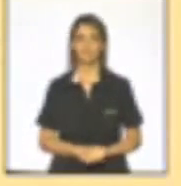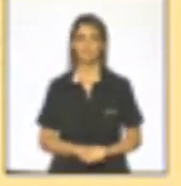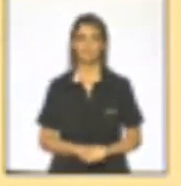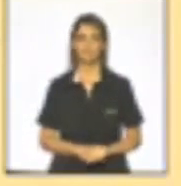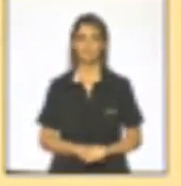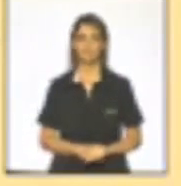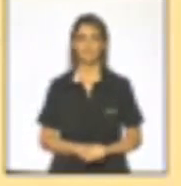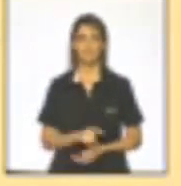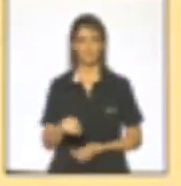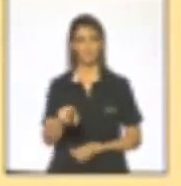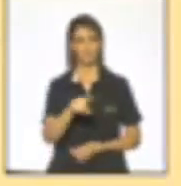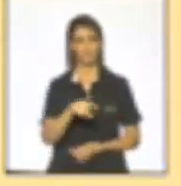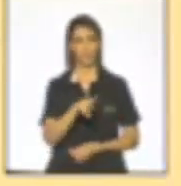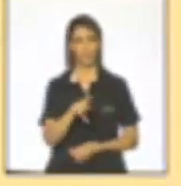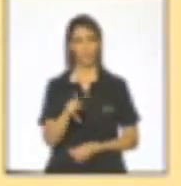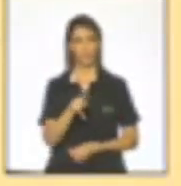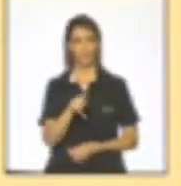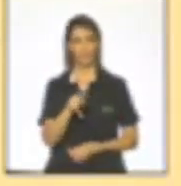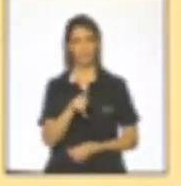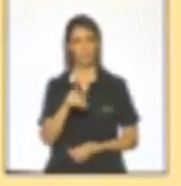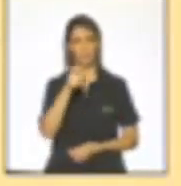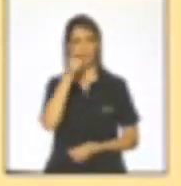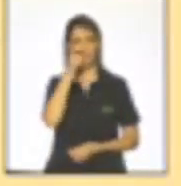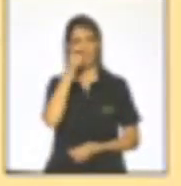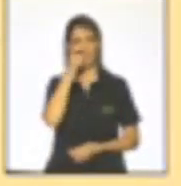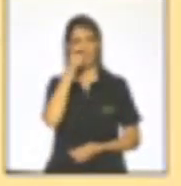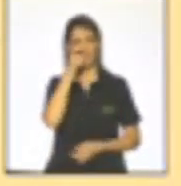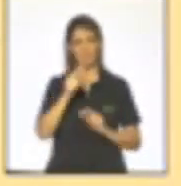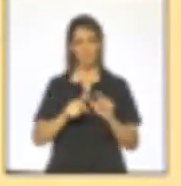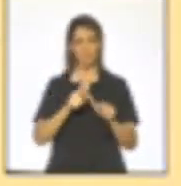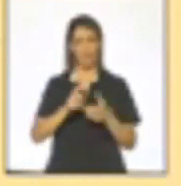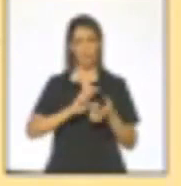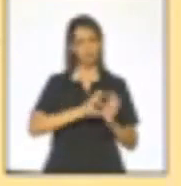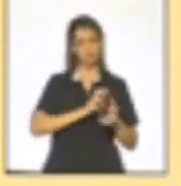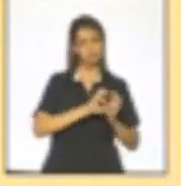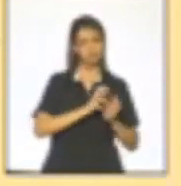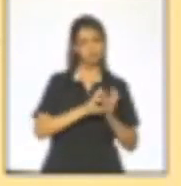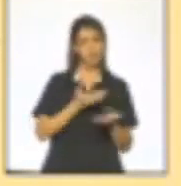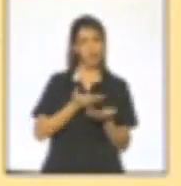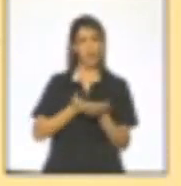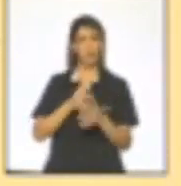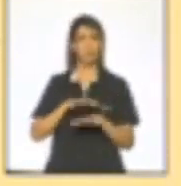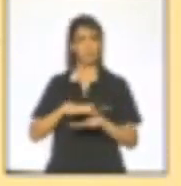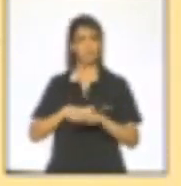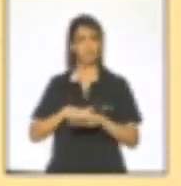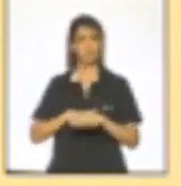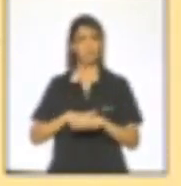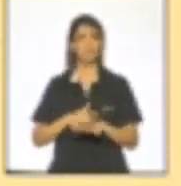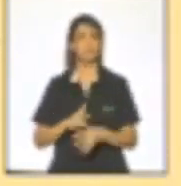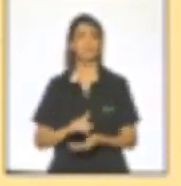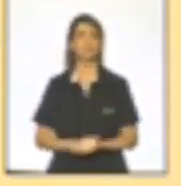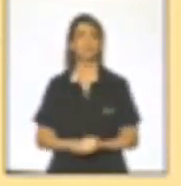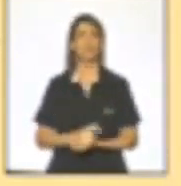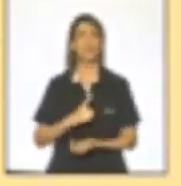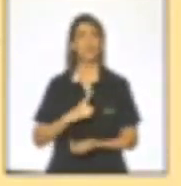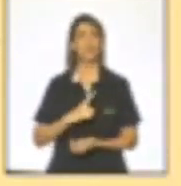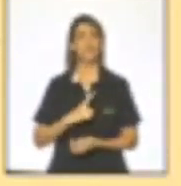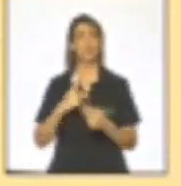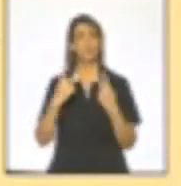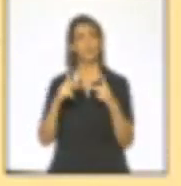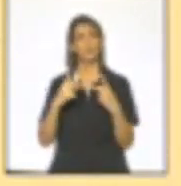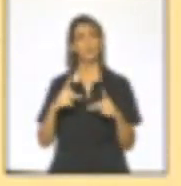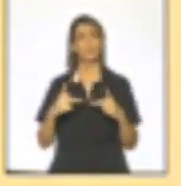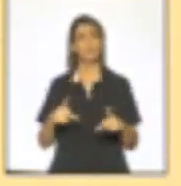Os professores que tiverem interesse em trabalhar o cubo mágico nas aulas de matemática, tem o programa Trilhas